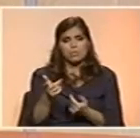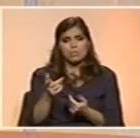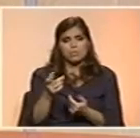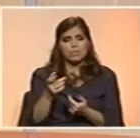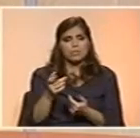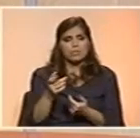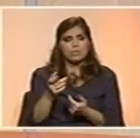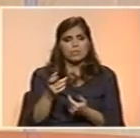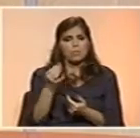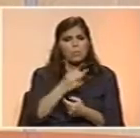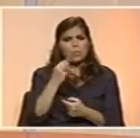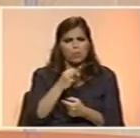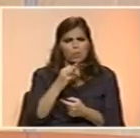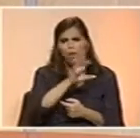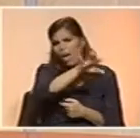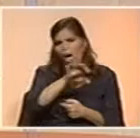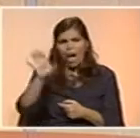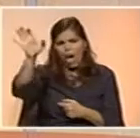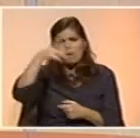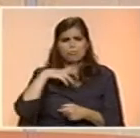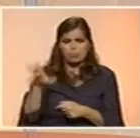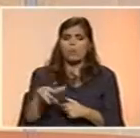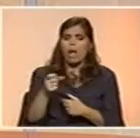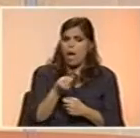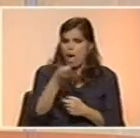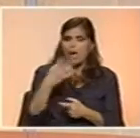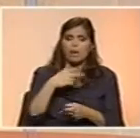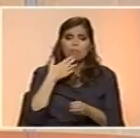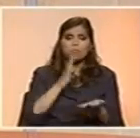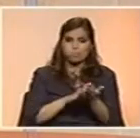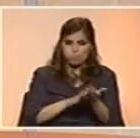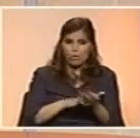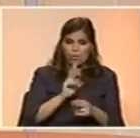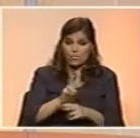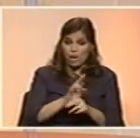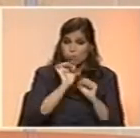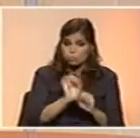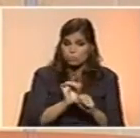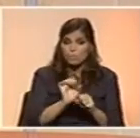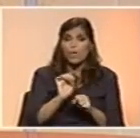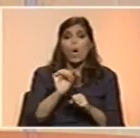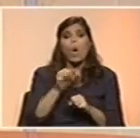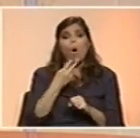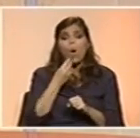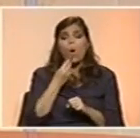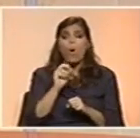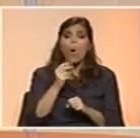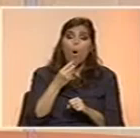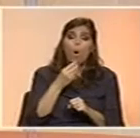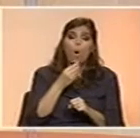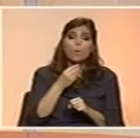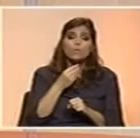Porto e por todo o país existem restaurantes vegetarianos, ou lá está, existem cantinas que têm opção